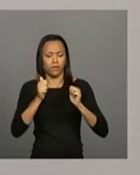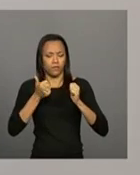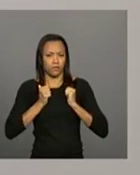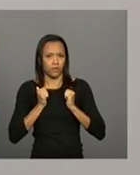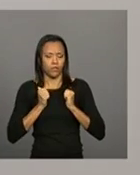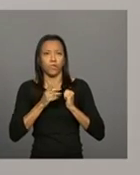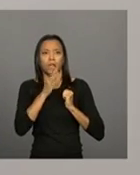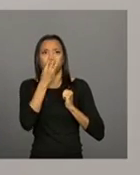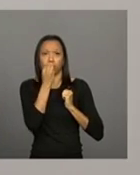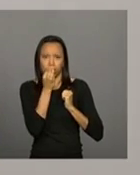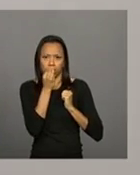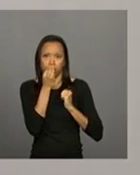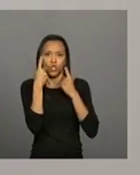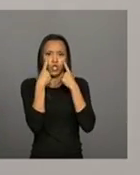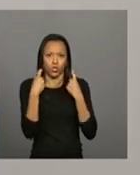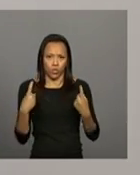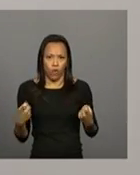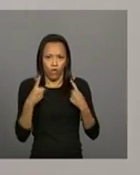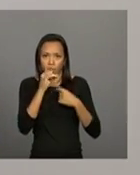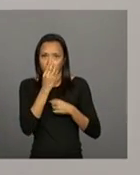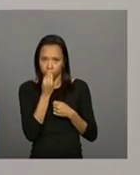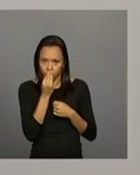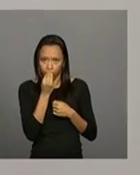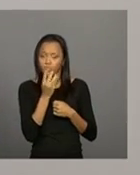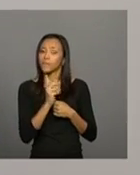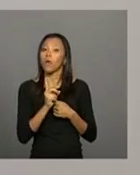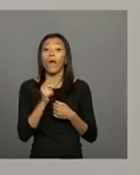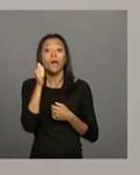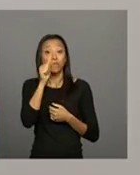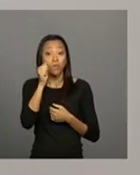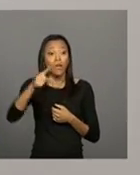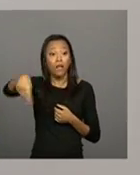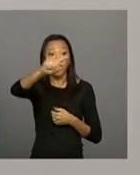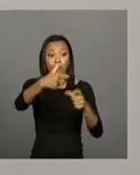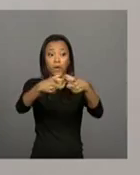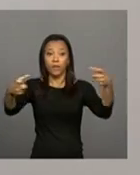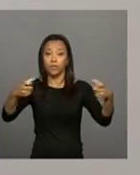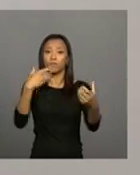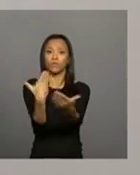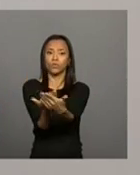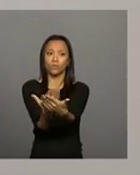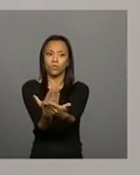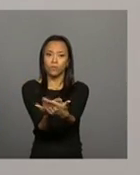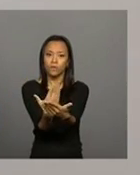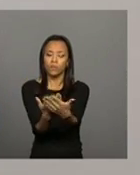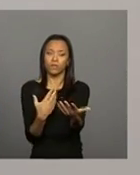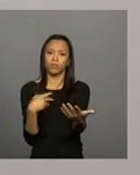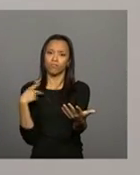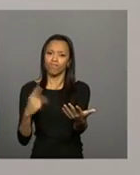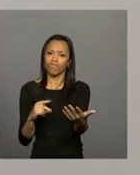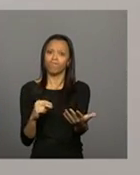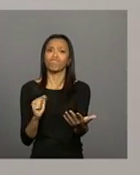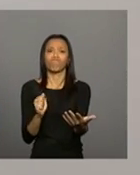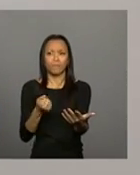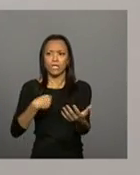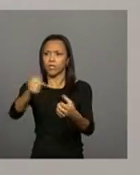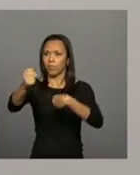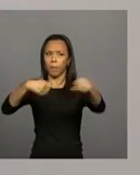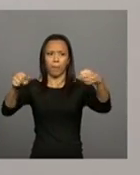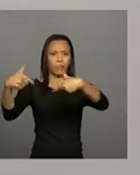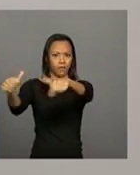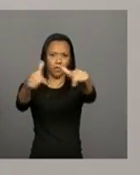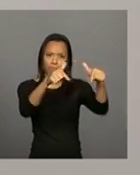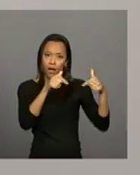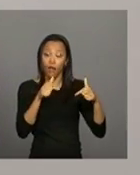Por exemplo, as brasileiras, elas estão estudando mais e se preparando melhor para o mercado de trabalho.